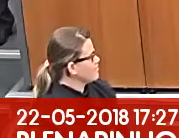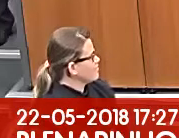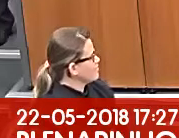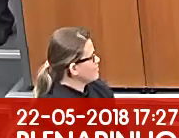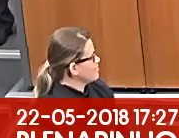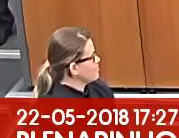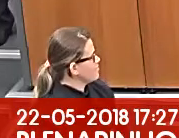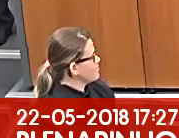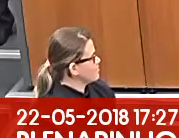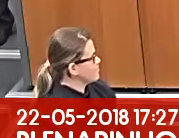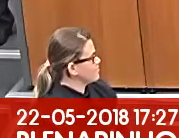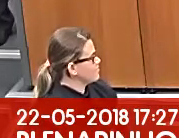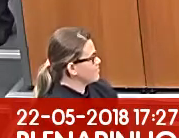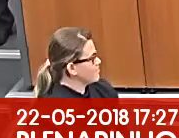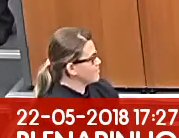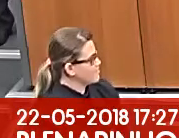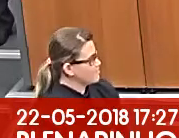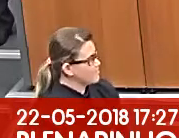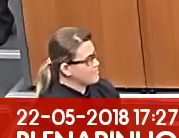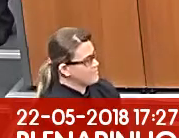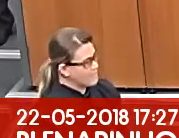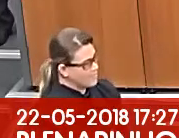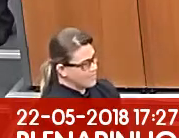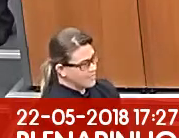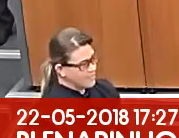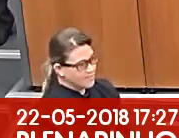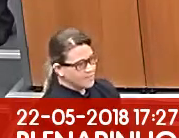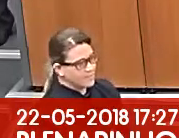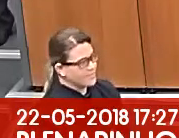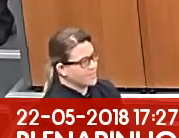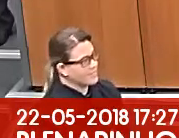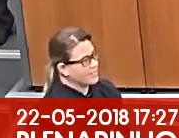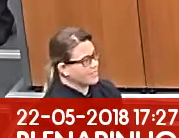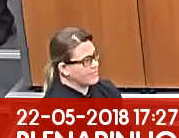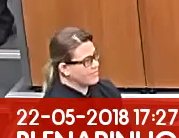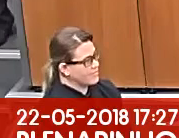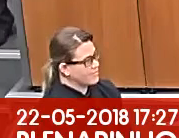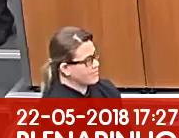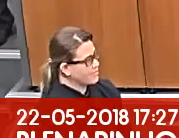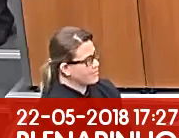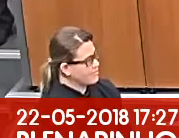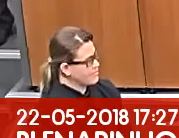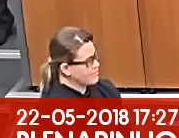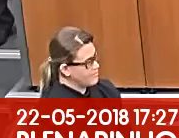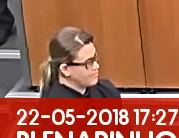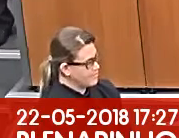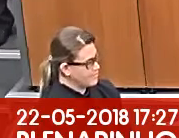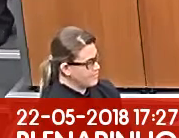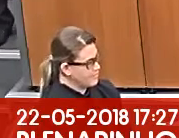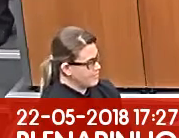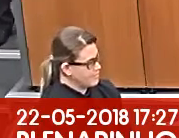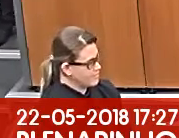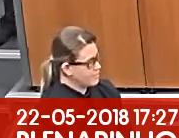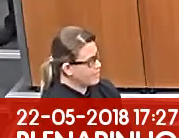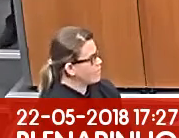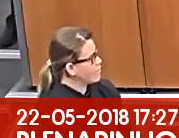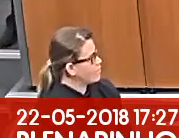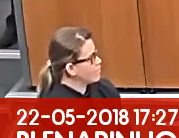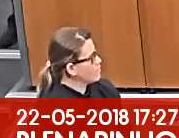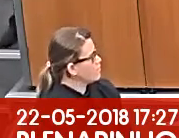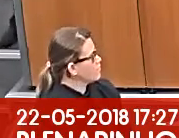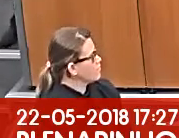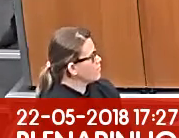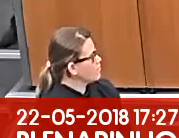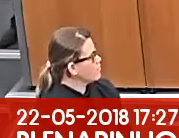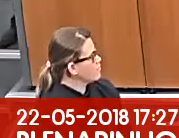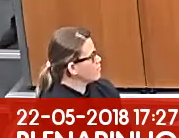das nossas principais lutas é buscar que o Estado ofereça a transferência de aluno